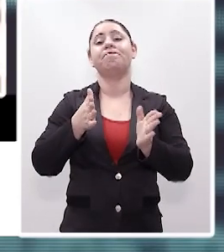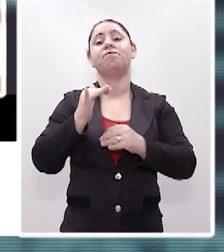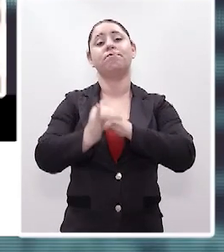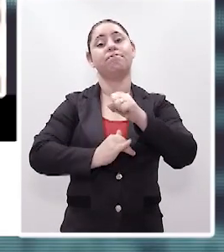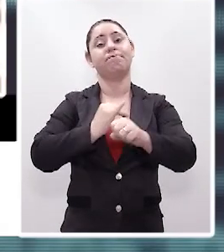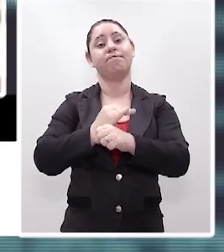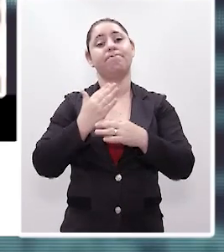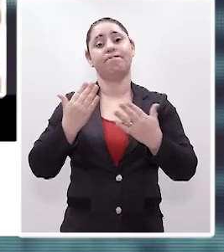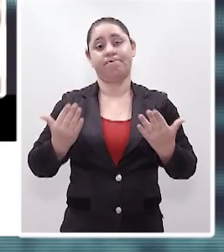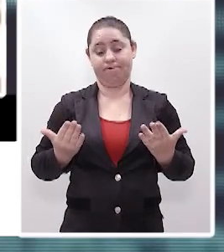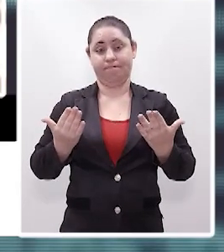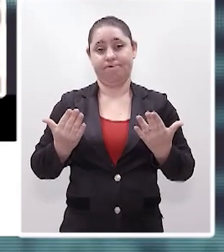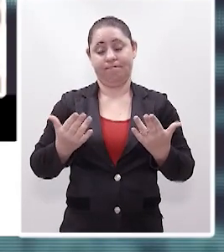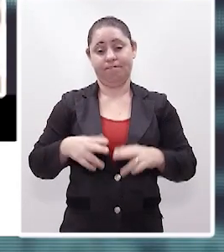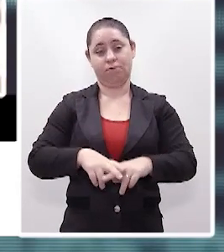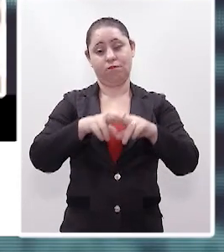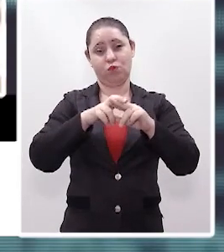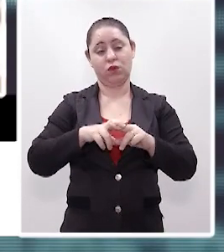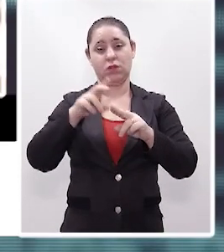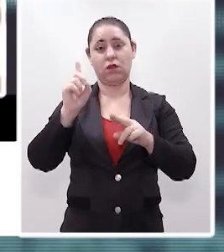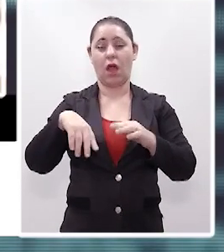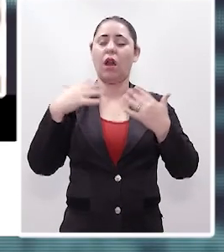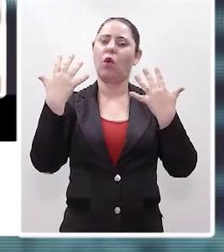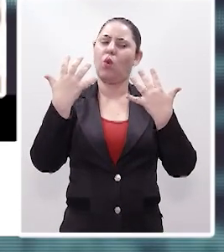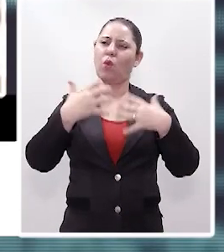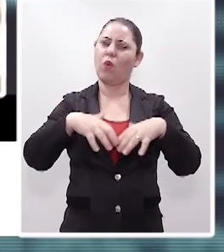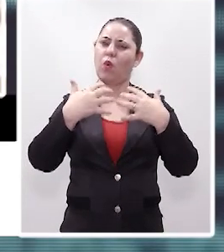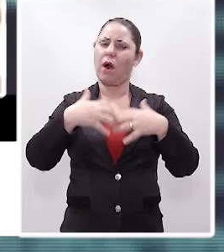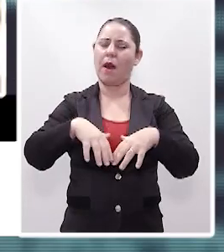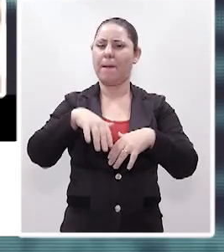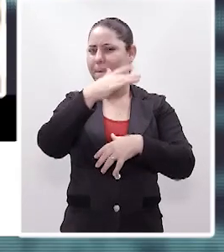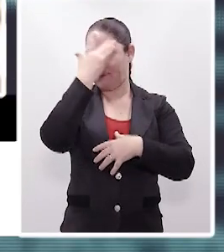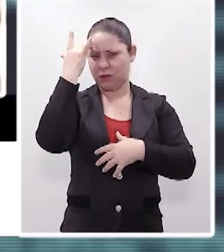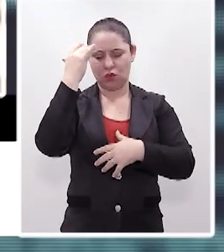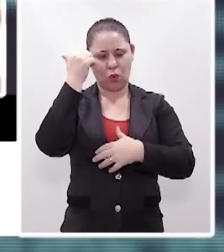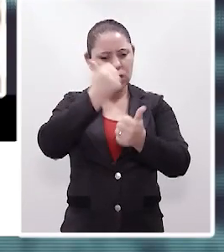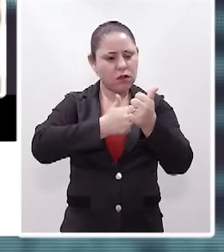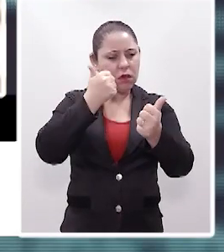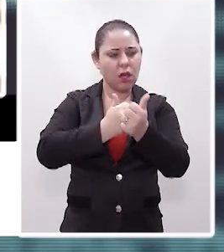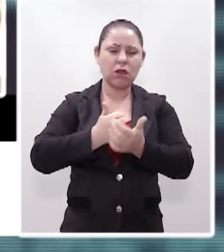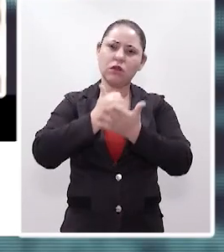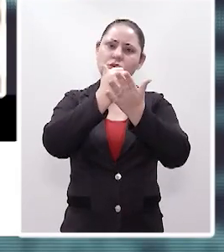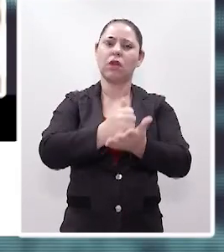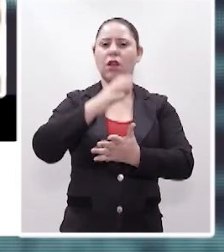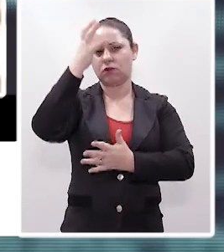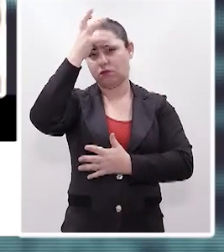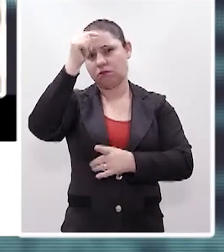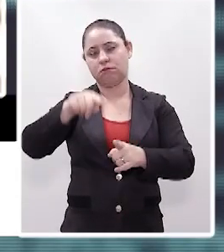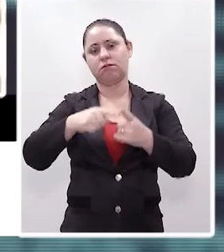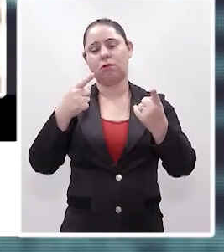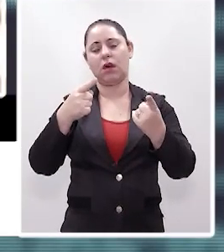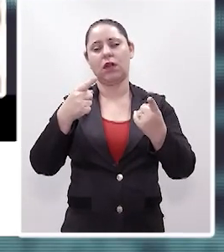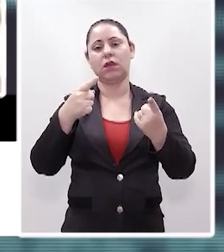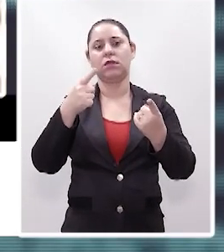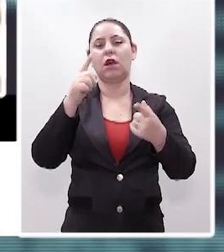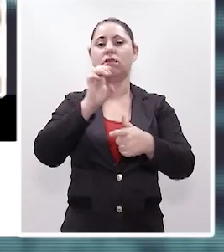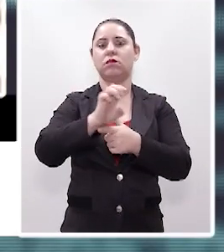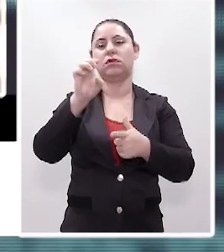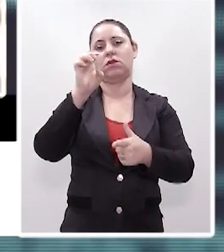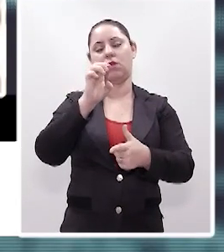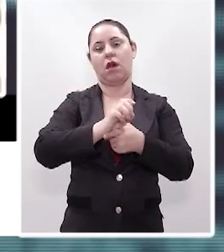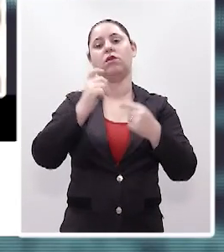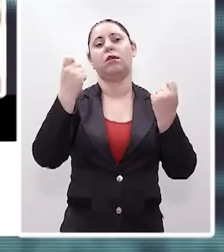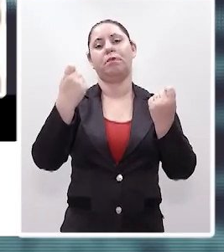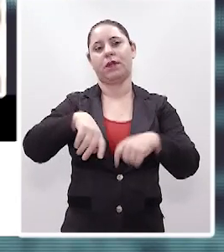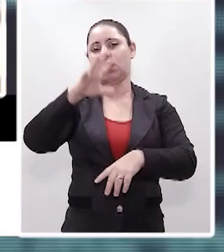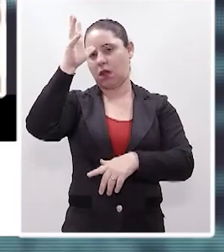internet? Né? Então, é complicado, as pessoas tentam ajudar, tentam resolver, mas é uma questão de Estado,